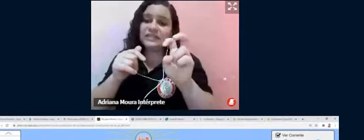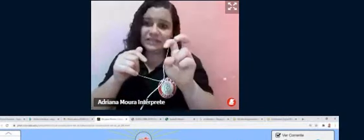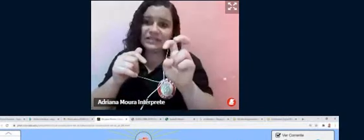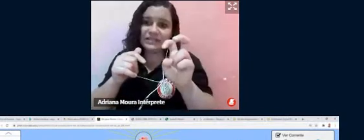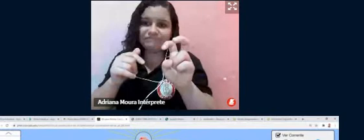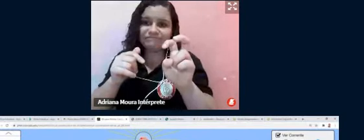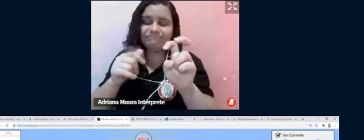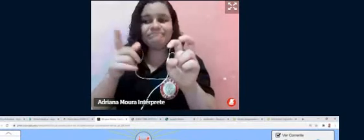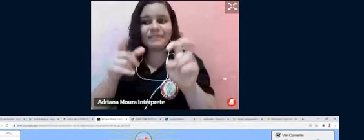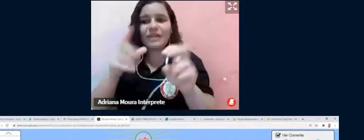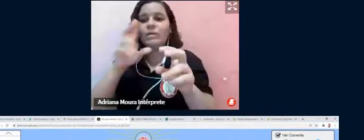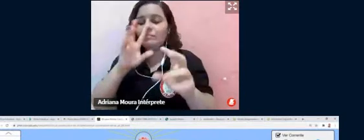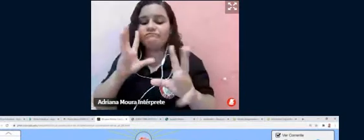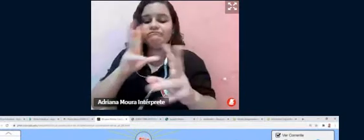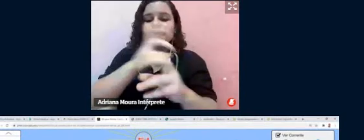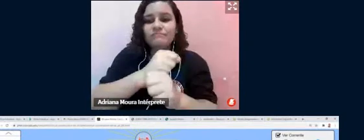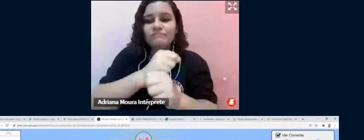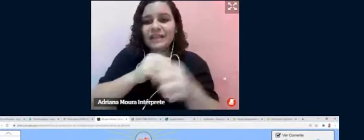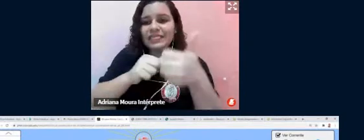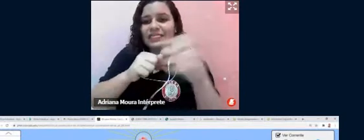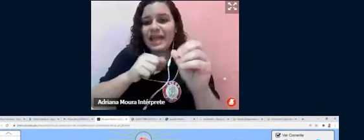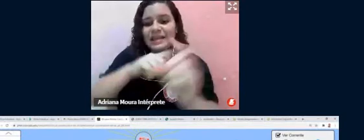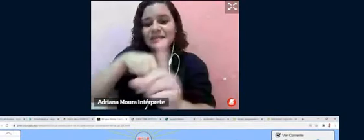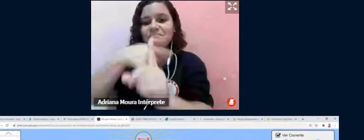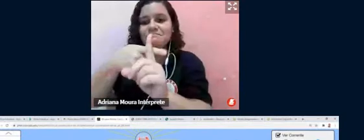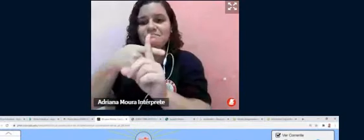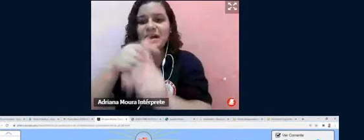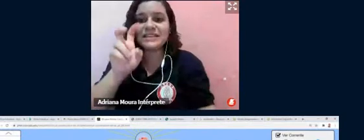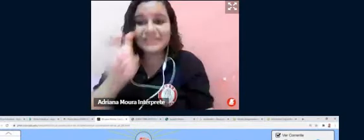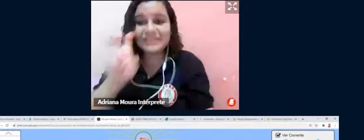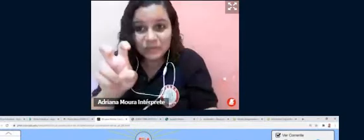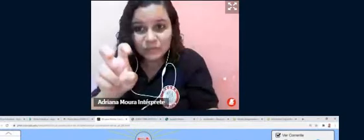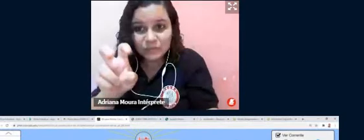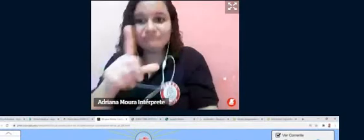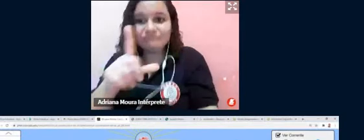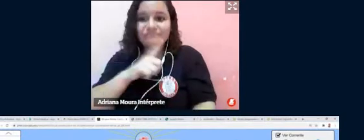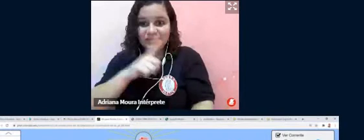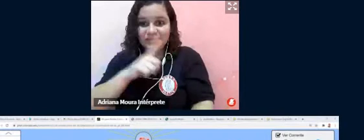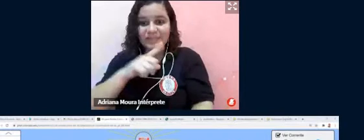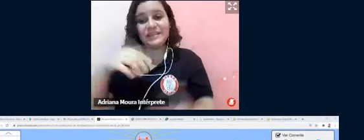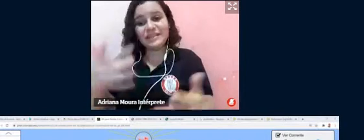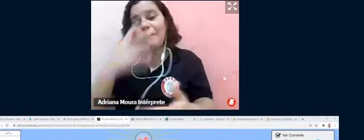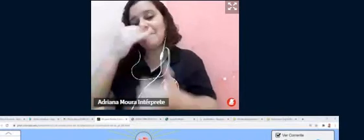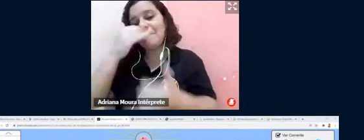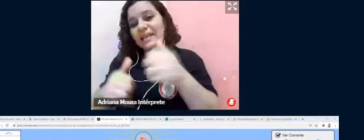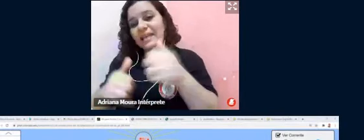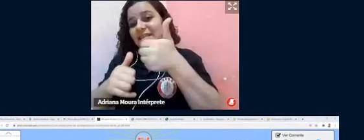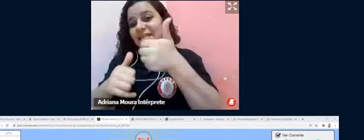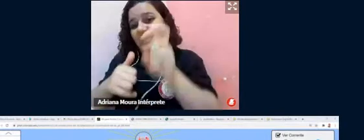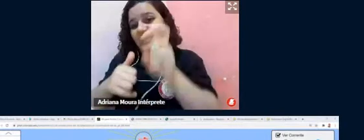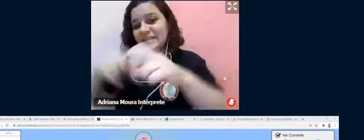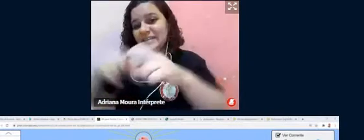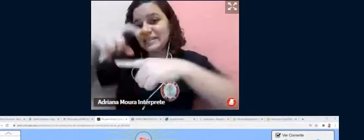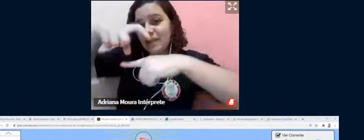eu tenho 10 mais 5. Isso quer dizer que neste trecho, eu tenho 15 ohms. Então, neste trecho,